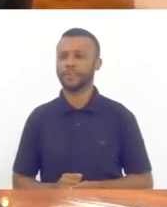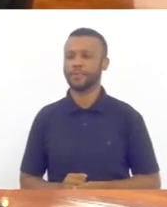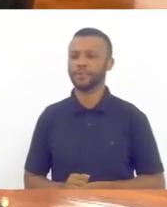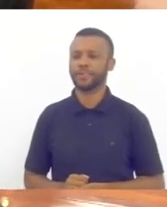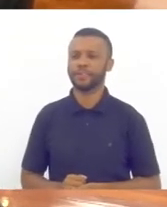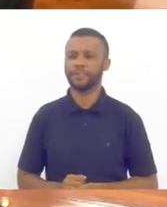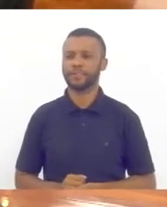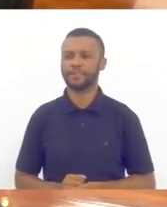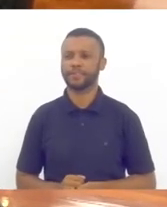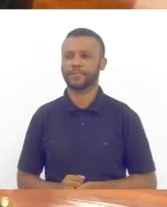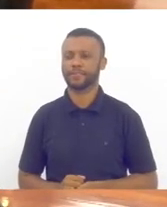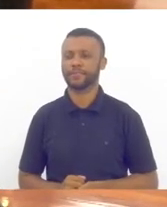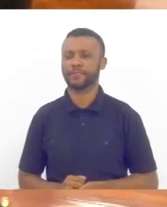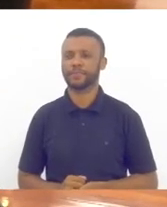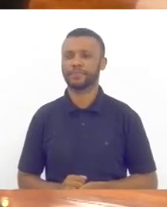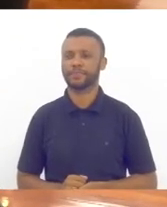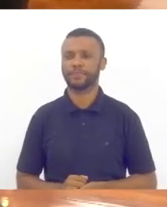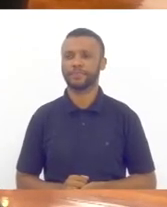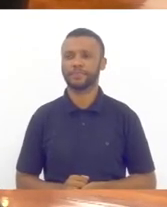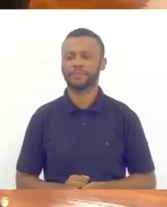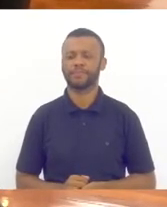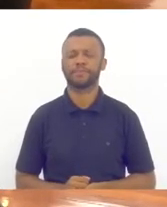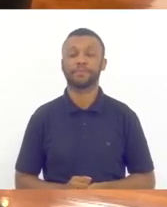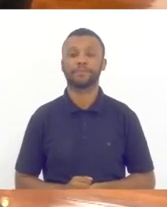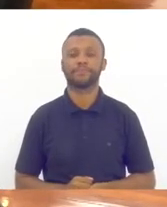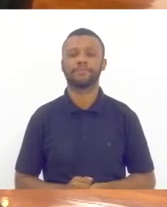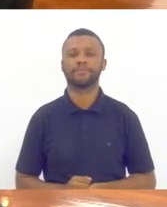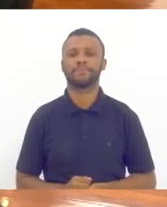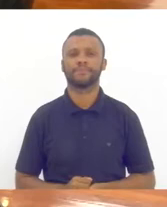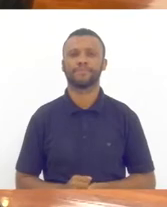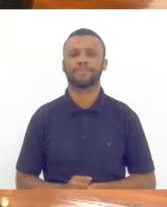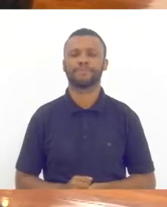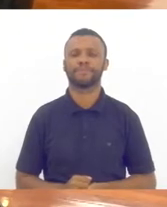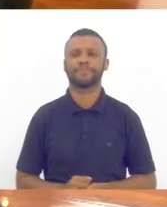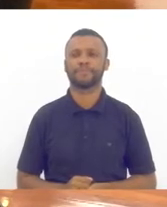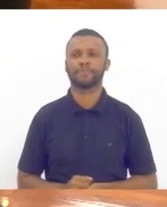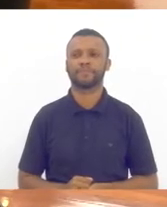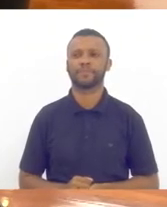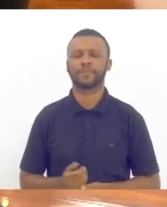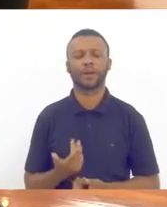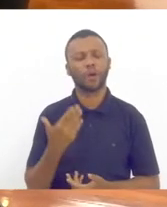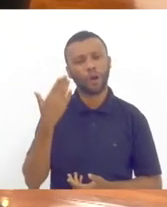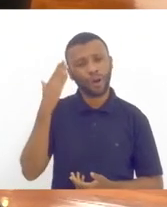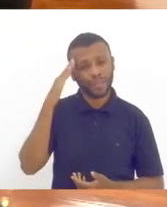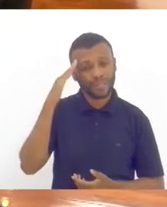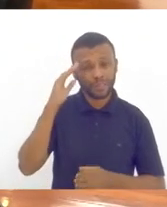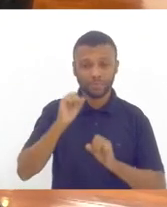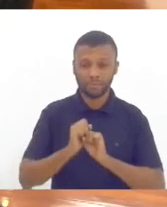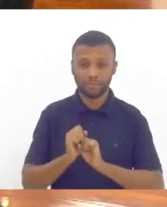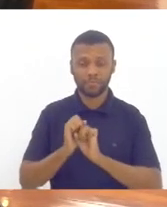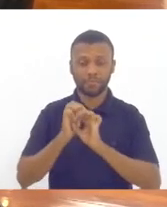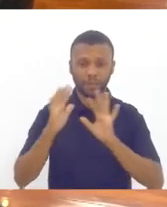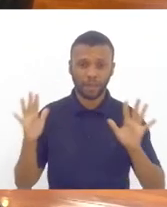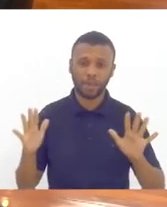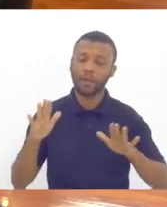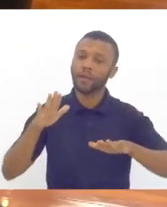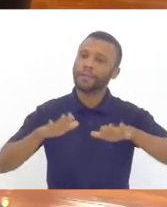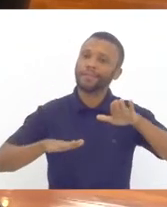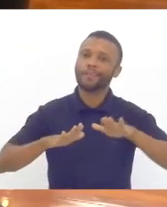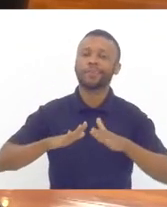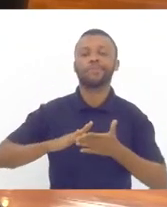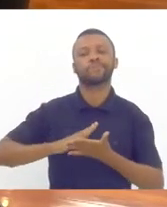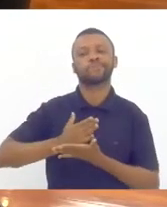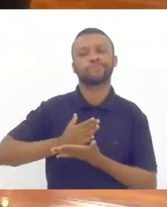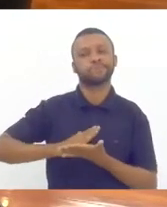Obrigada. Está ligado, é direcional. Está? Me ouvindo? Tá. É, eu entendo até, talvez, um certo desconforto